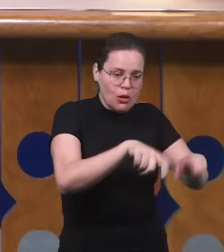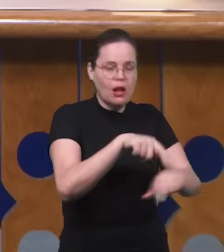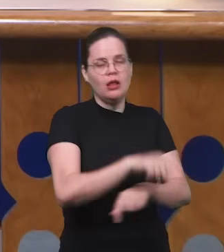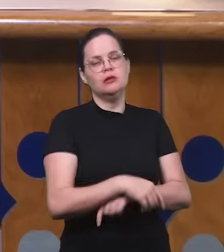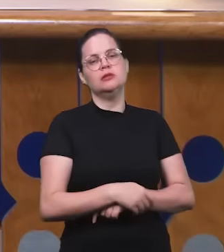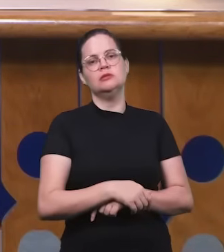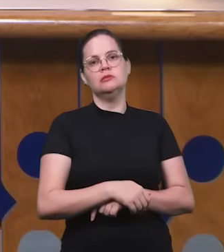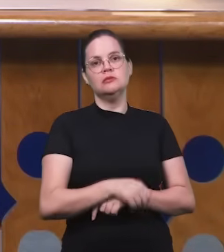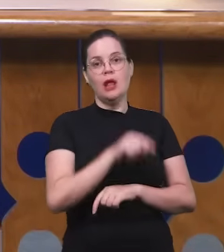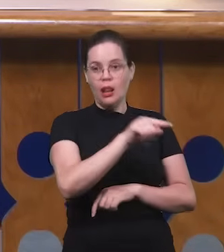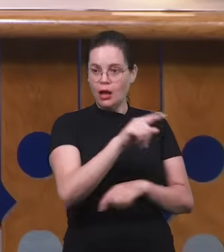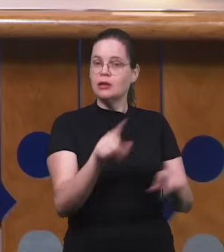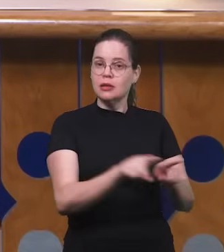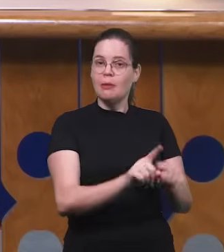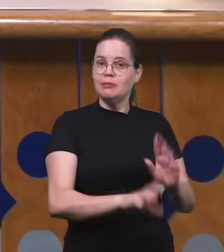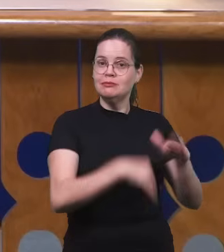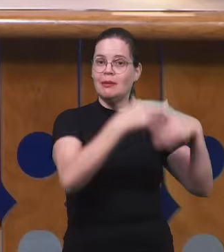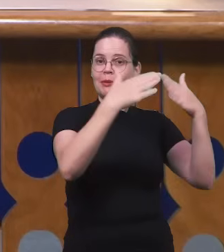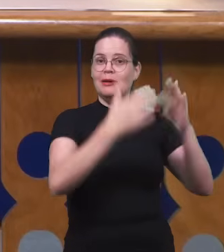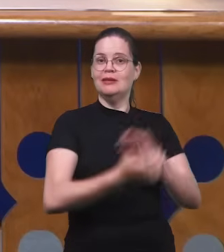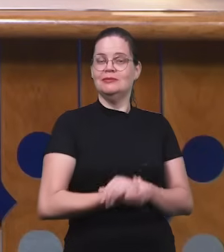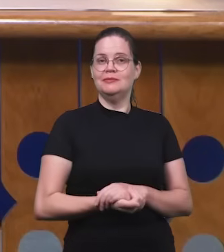ele perseverou e serviu o Senhor,